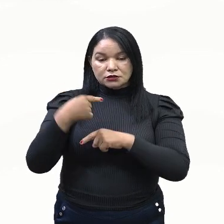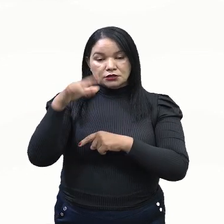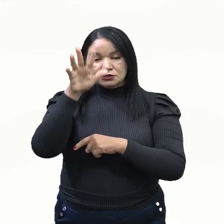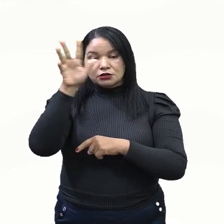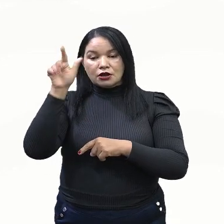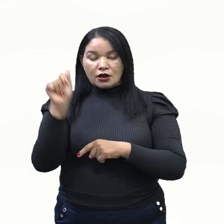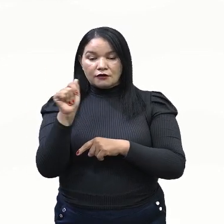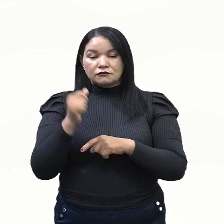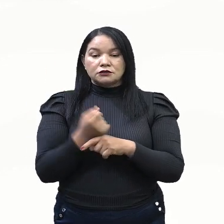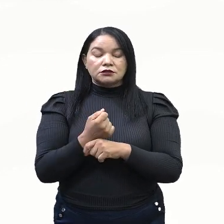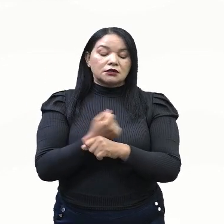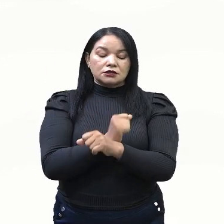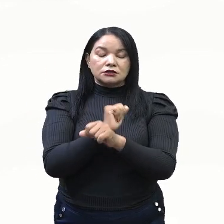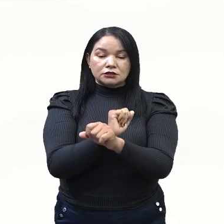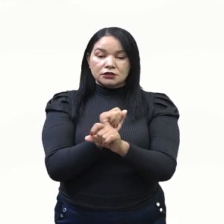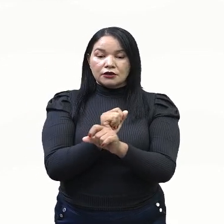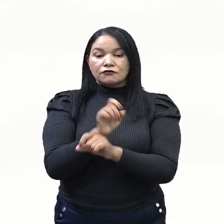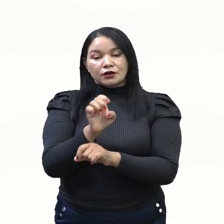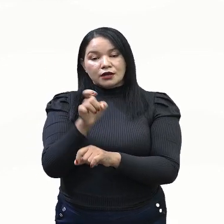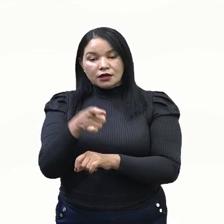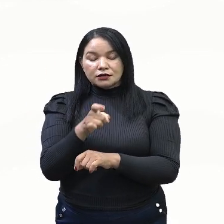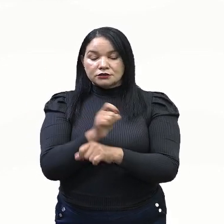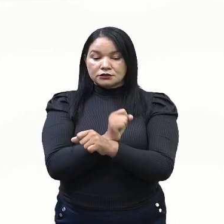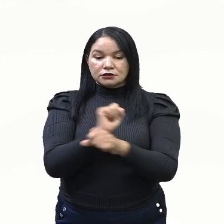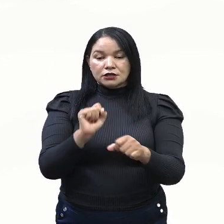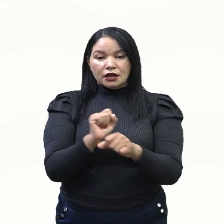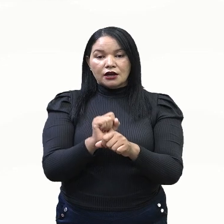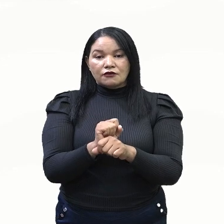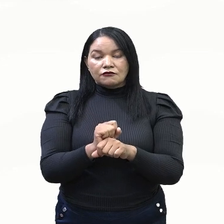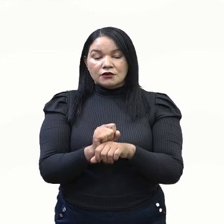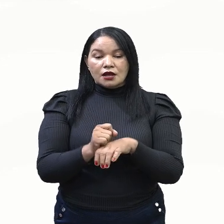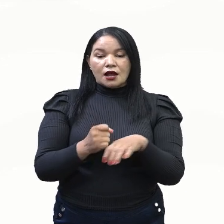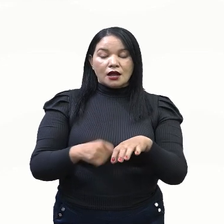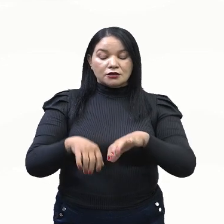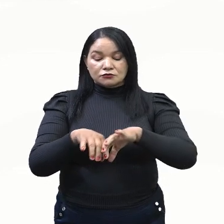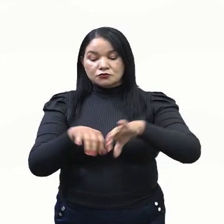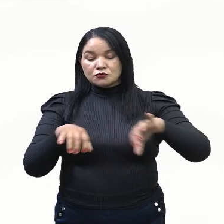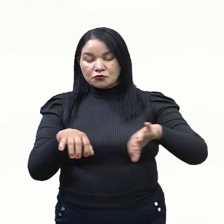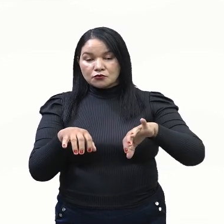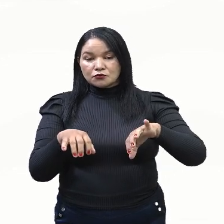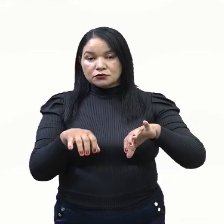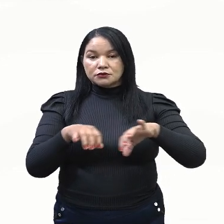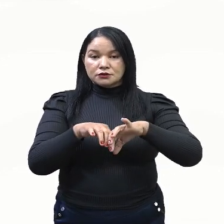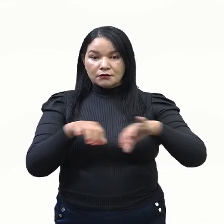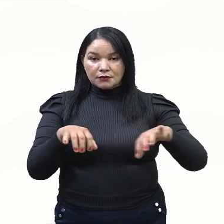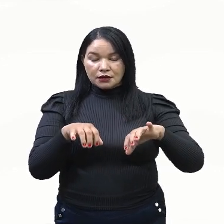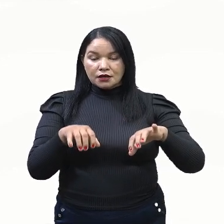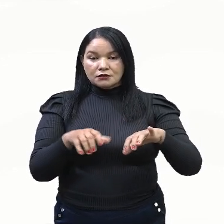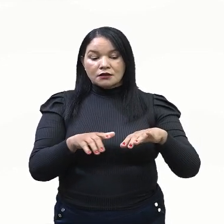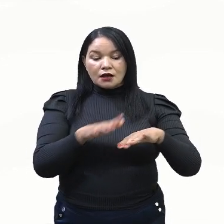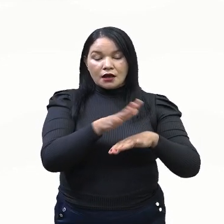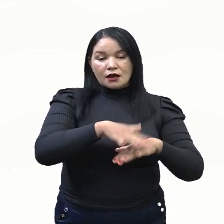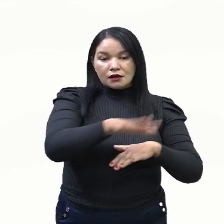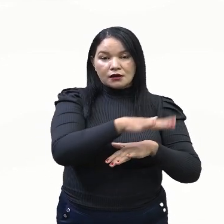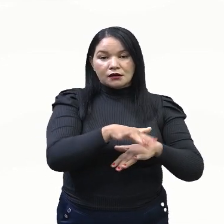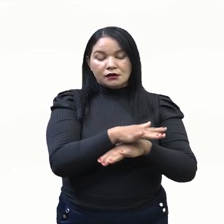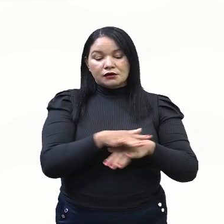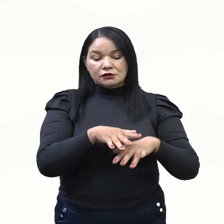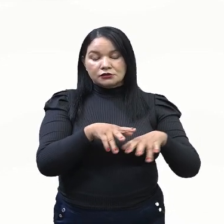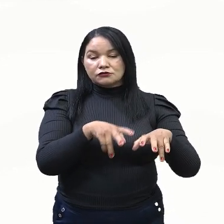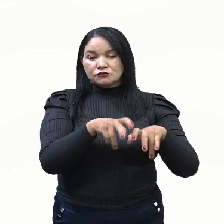os ex-escravizados, eles foram jogados para a margem da sociedade, para áreas periféricas, ou seja, para